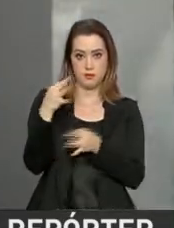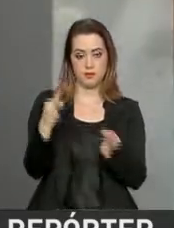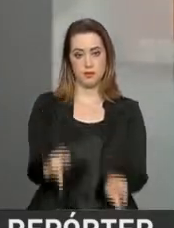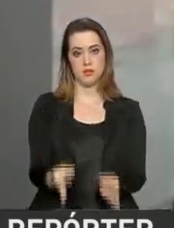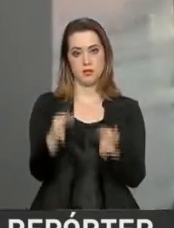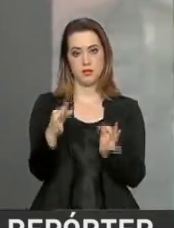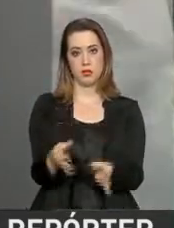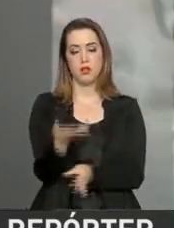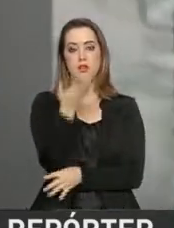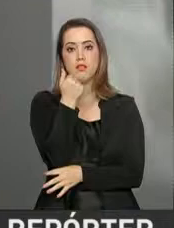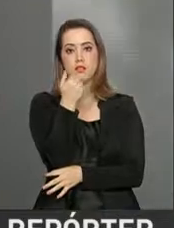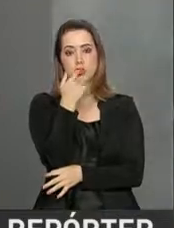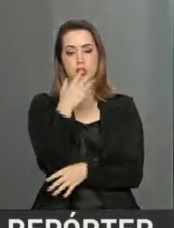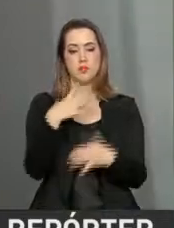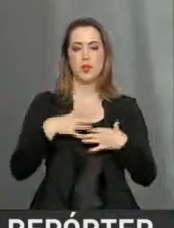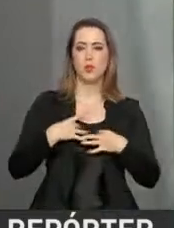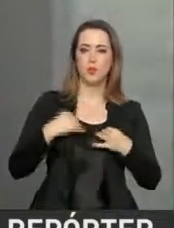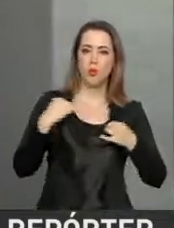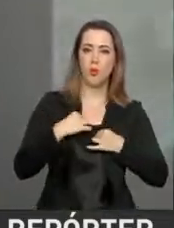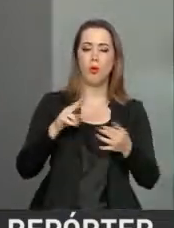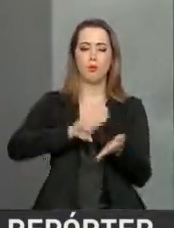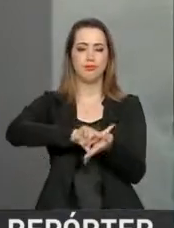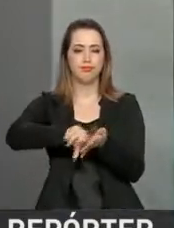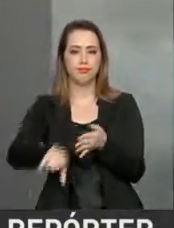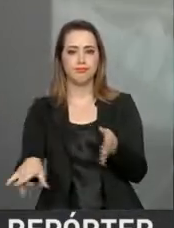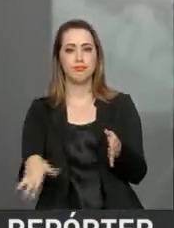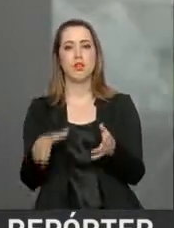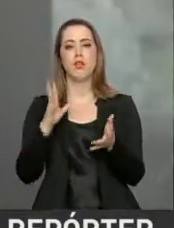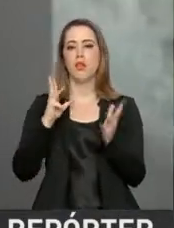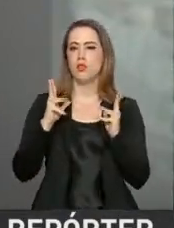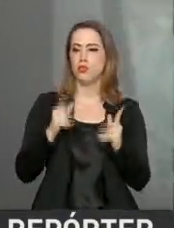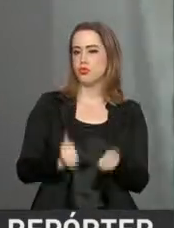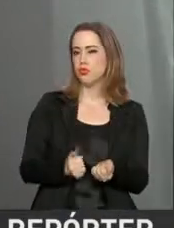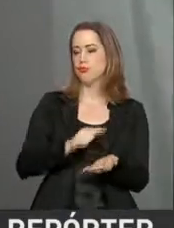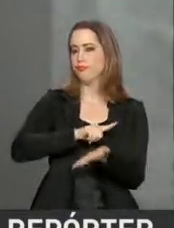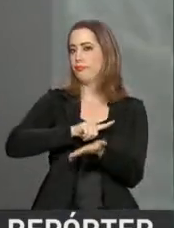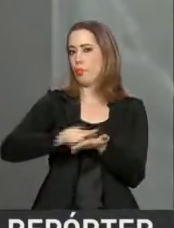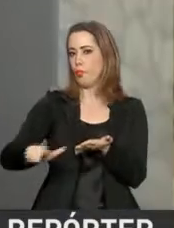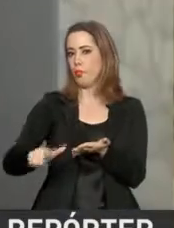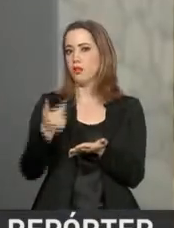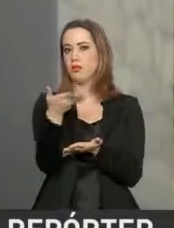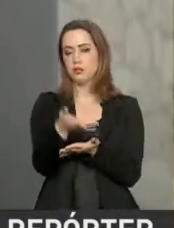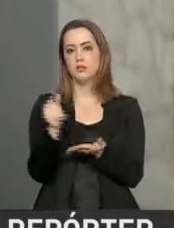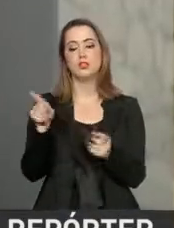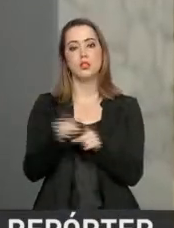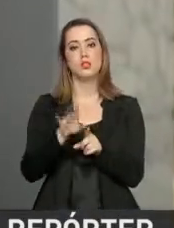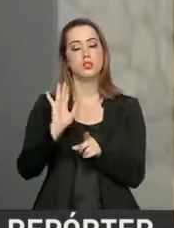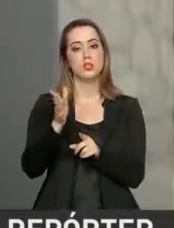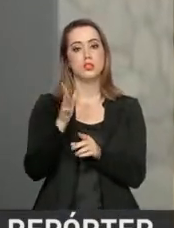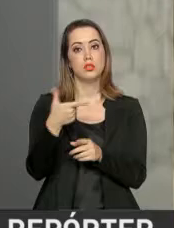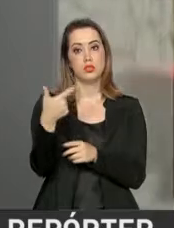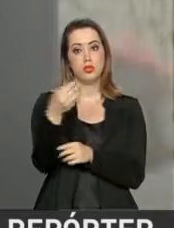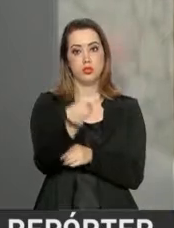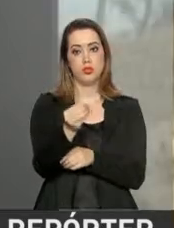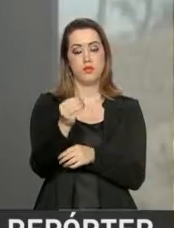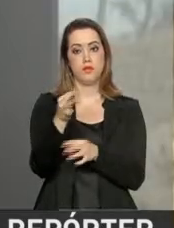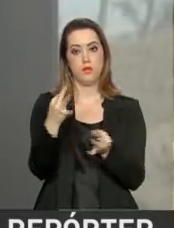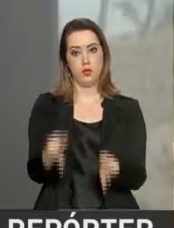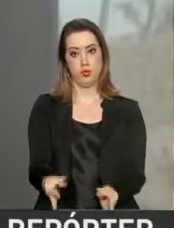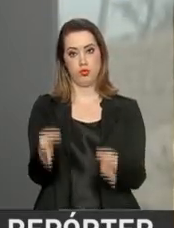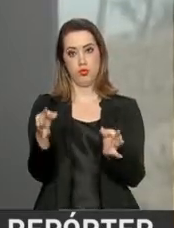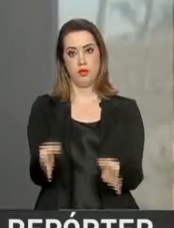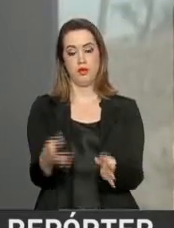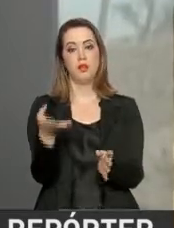perecíveis, roupas e materiais de limpeza arrecadados. Até agora, a campanha já conseguiu arrecadar 20 toneladas.